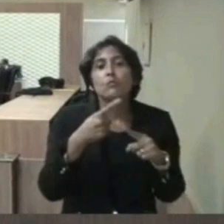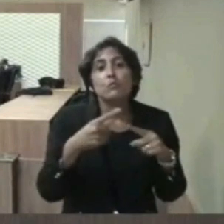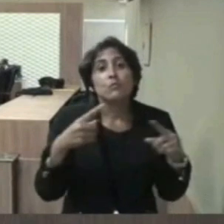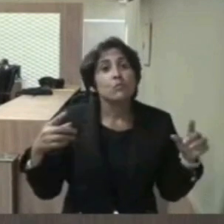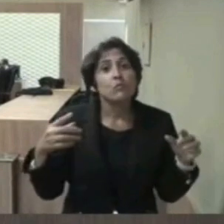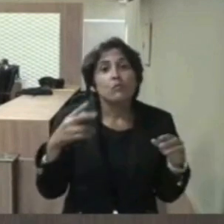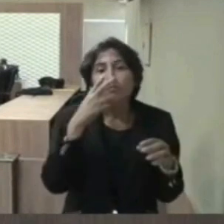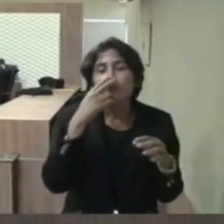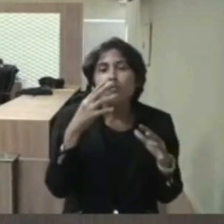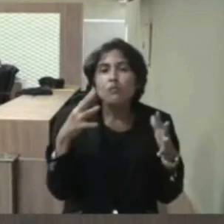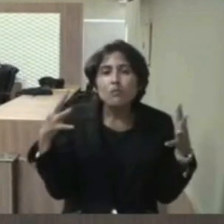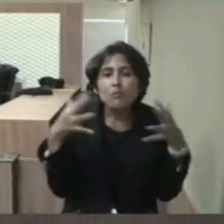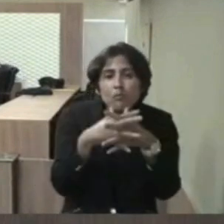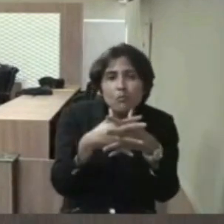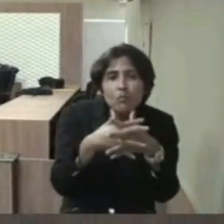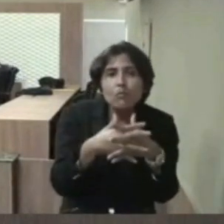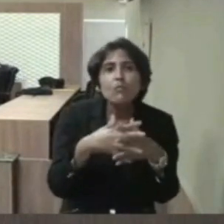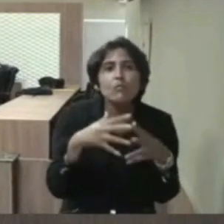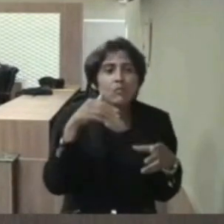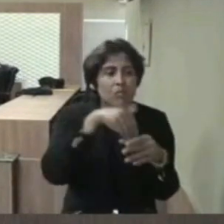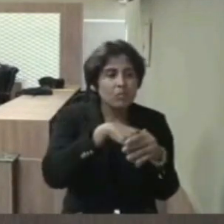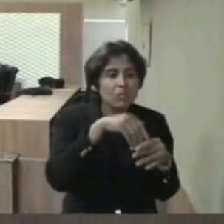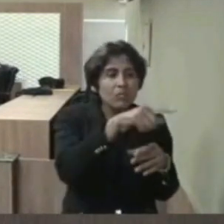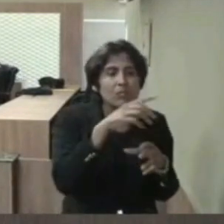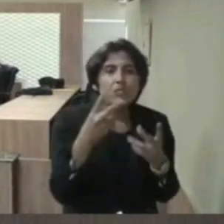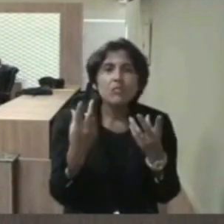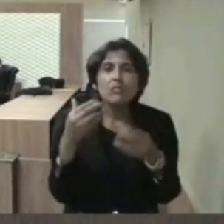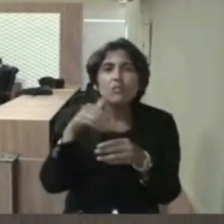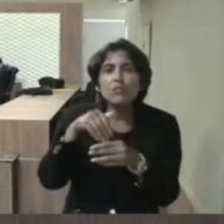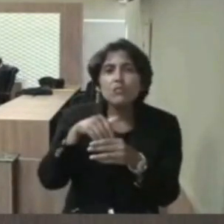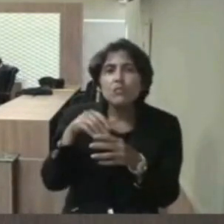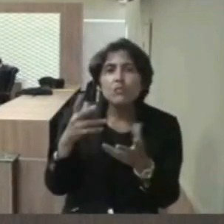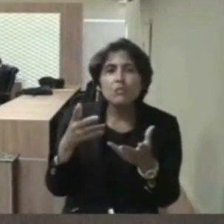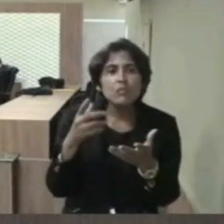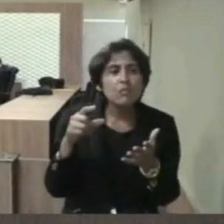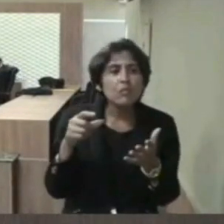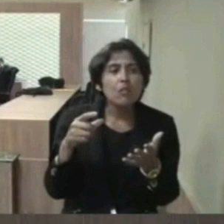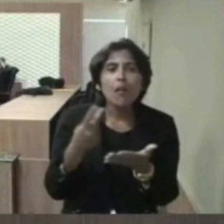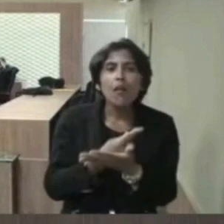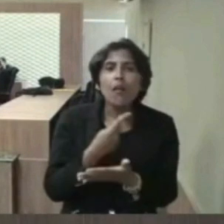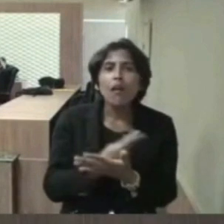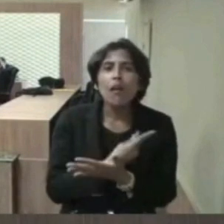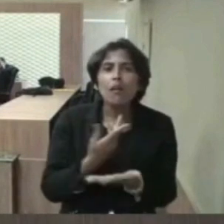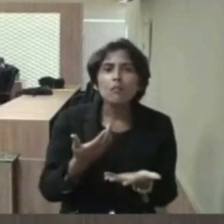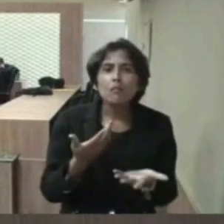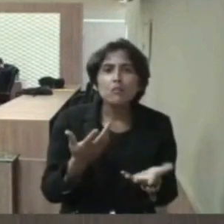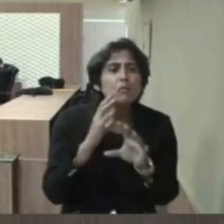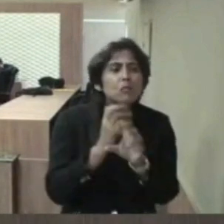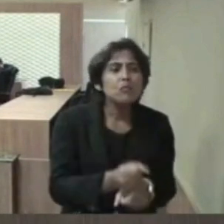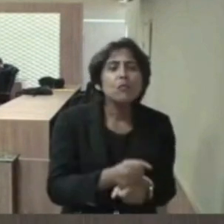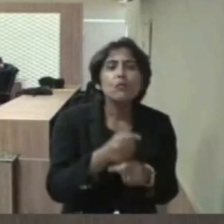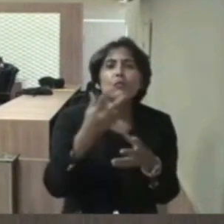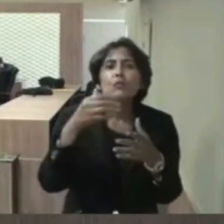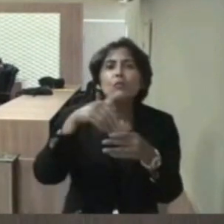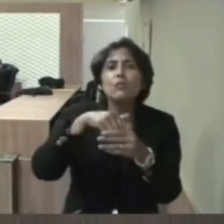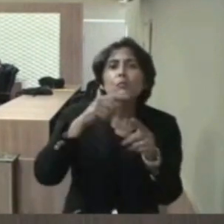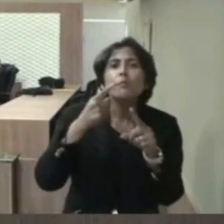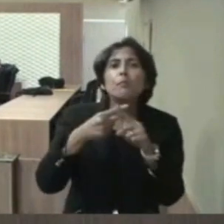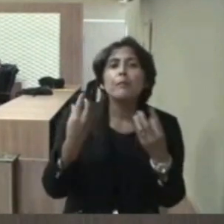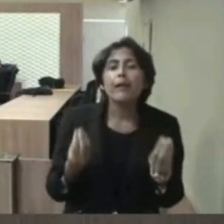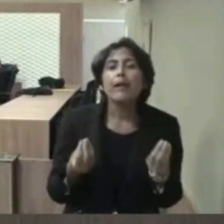computar votos válidos para um candidato que praticou ilícito durante a campanha eleitoral. Desse